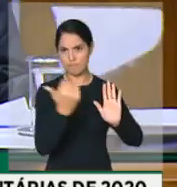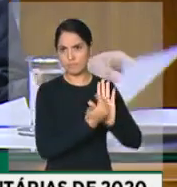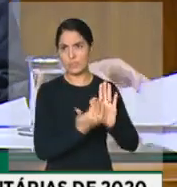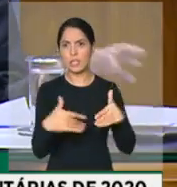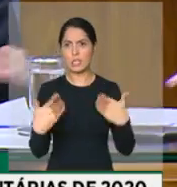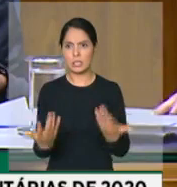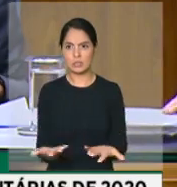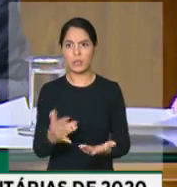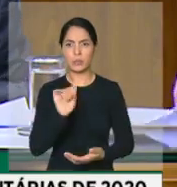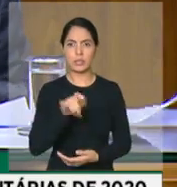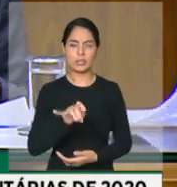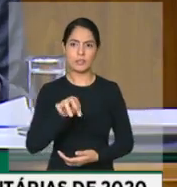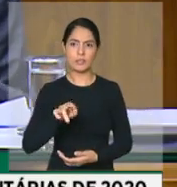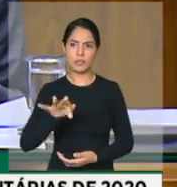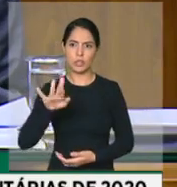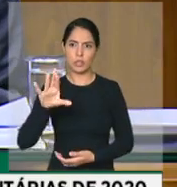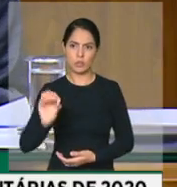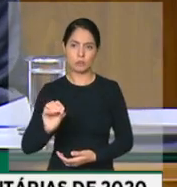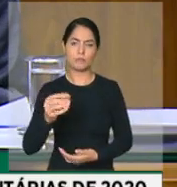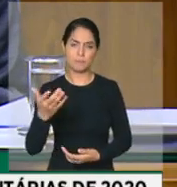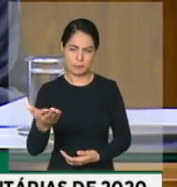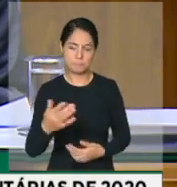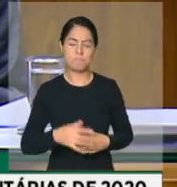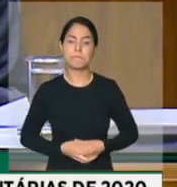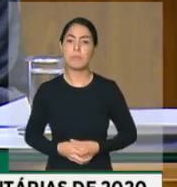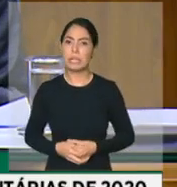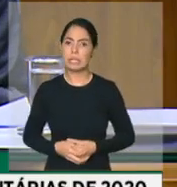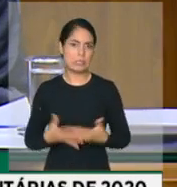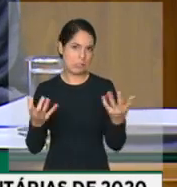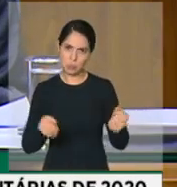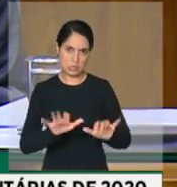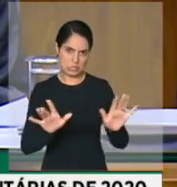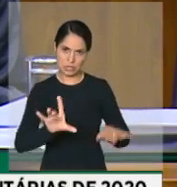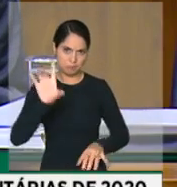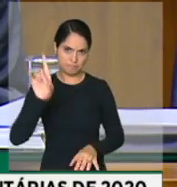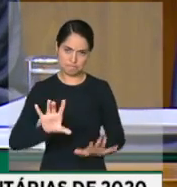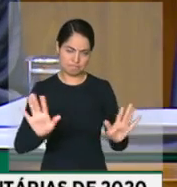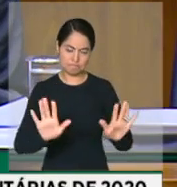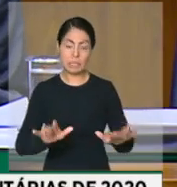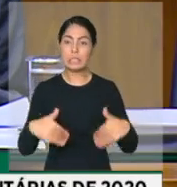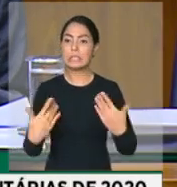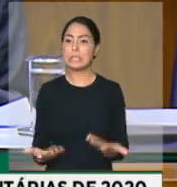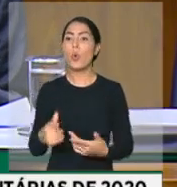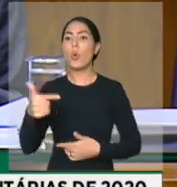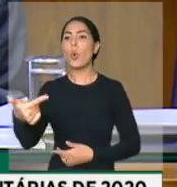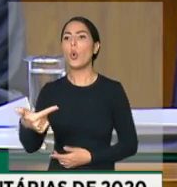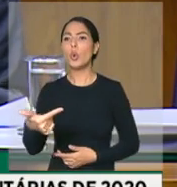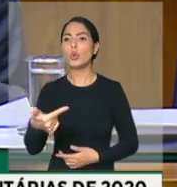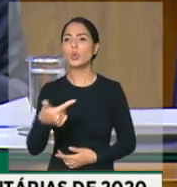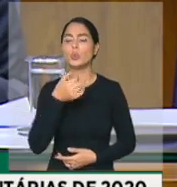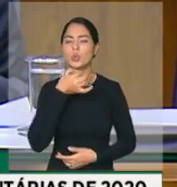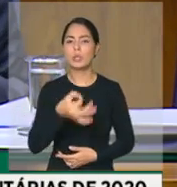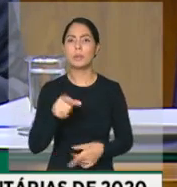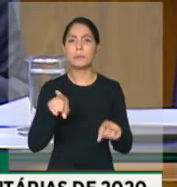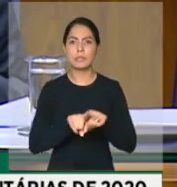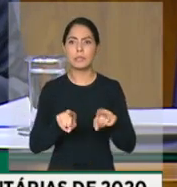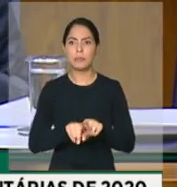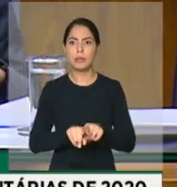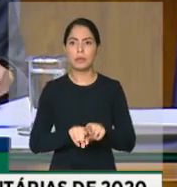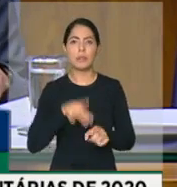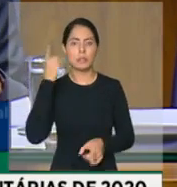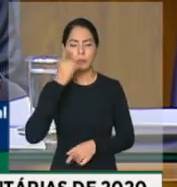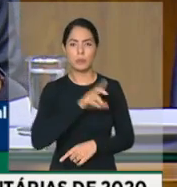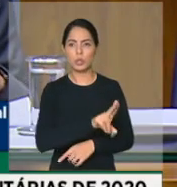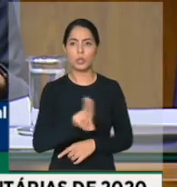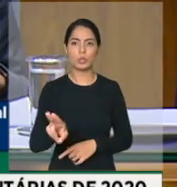indefiro a questão de ordem. Aproveitando, já abordo também a outra questão de ordem que foi levantada pela deputada